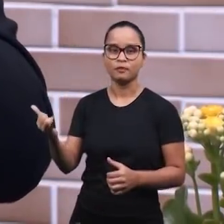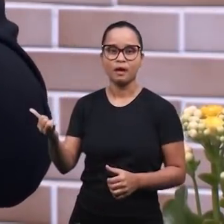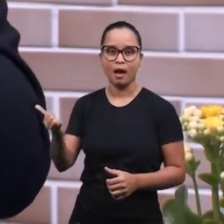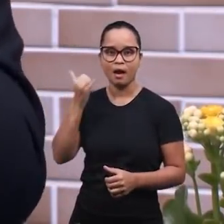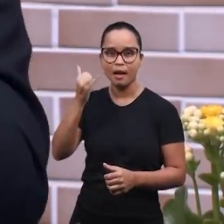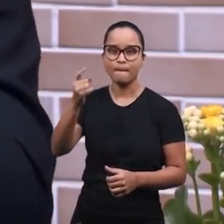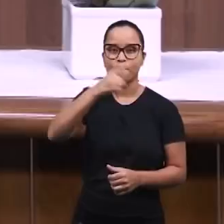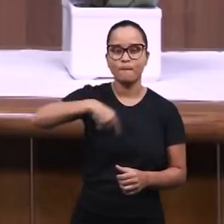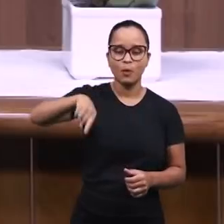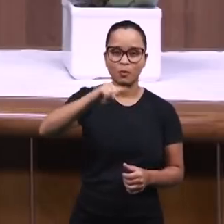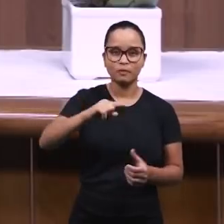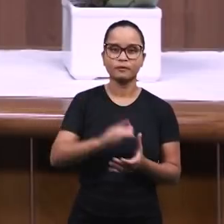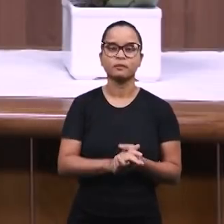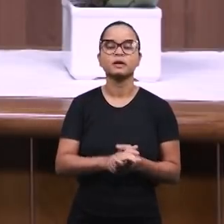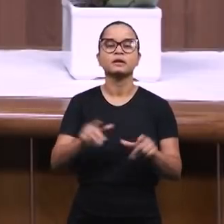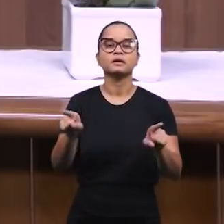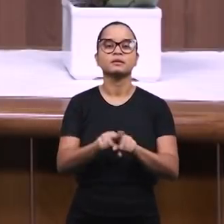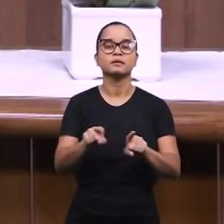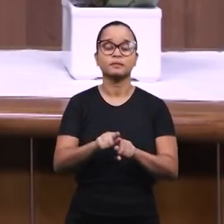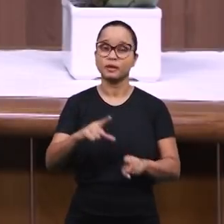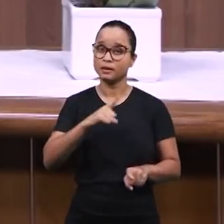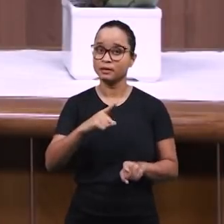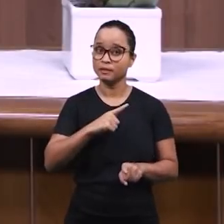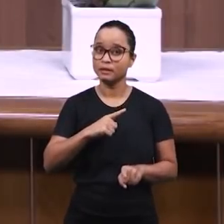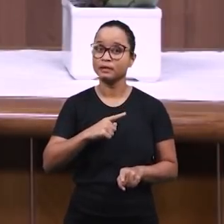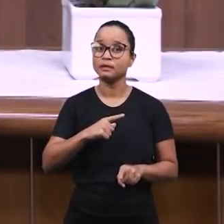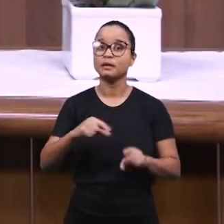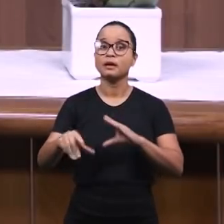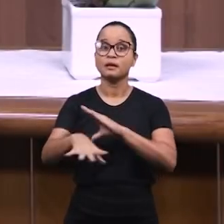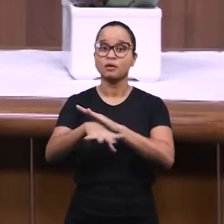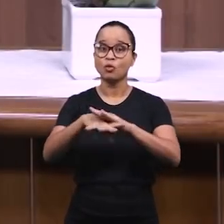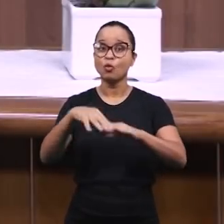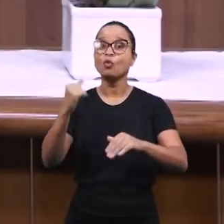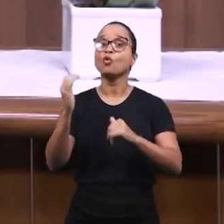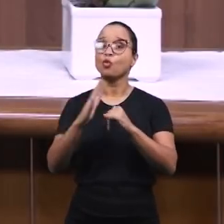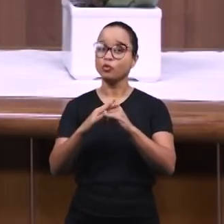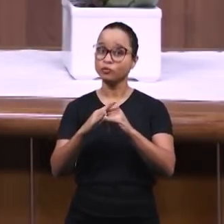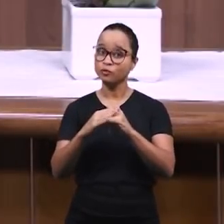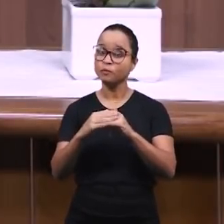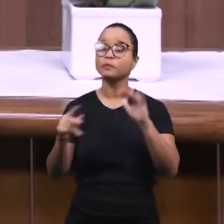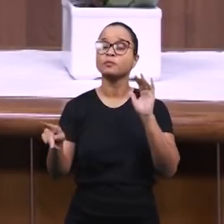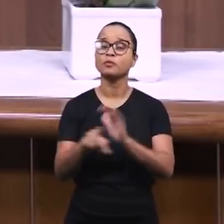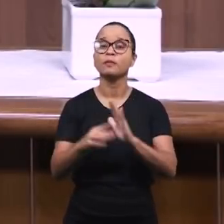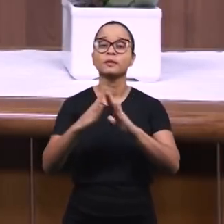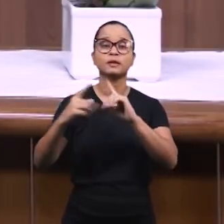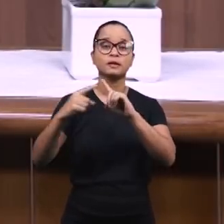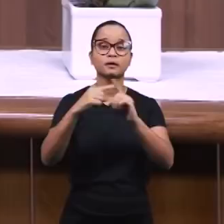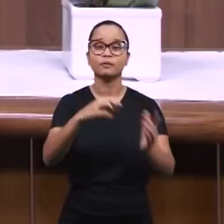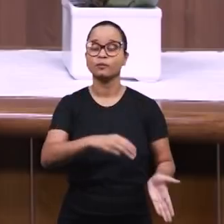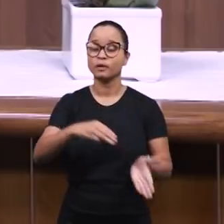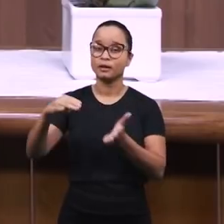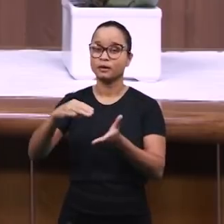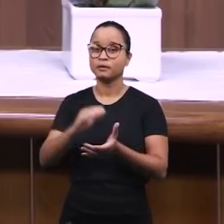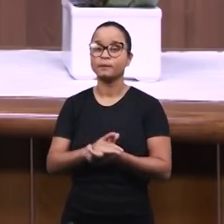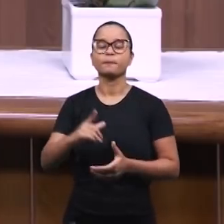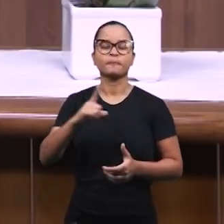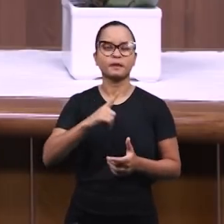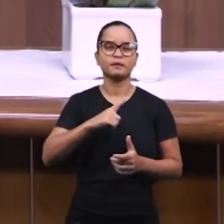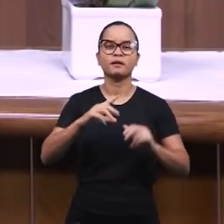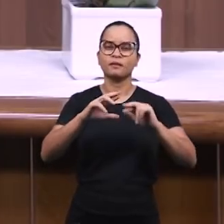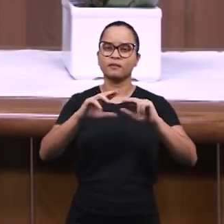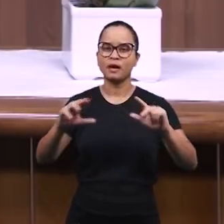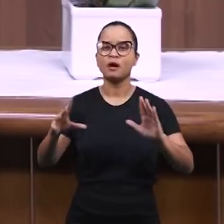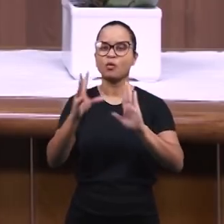ligar para nós. Você ainda pode acessar o nosso canal no YouTube, o canal da Igreja Cristã Maranata no YouTube. Há uma